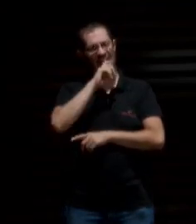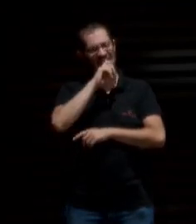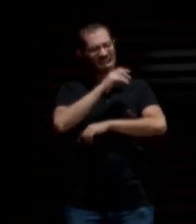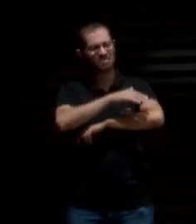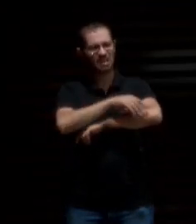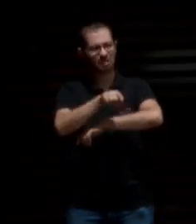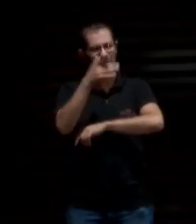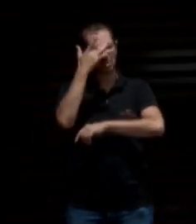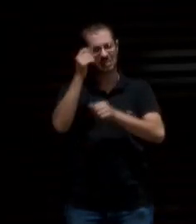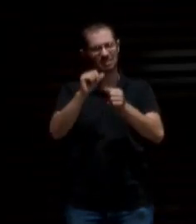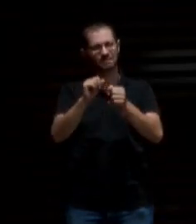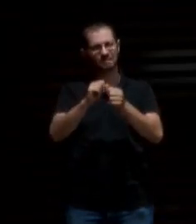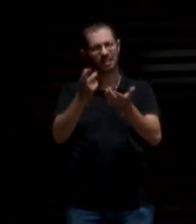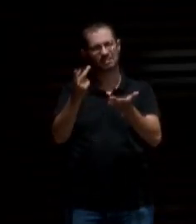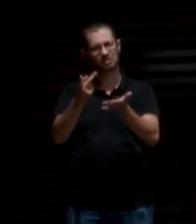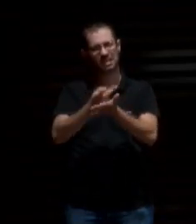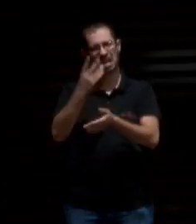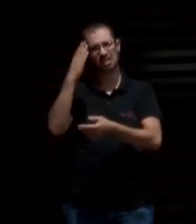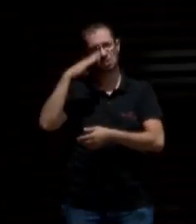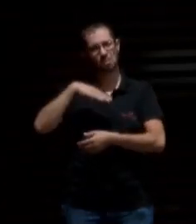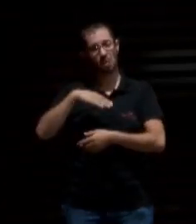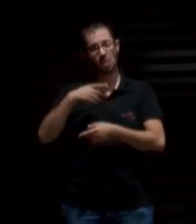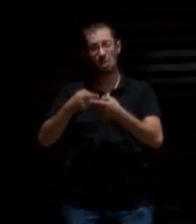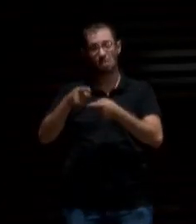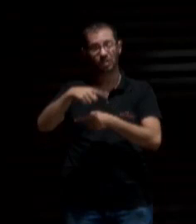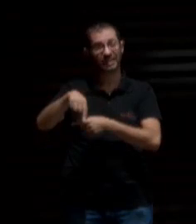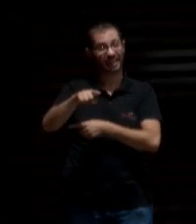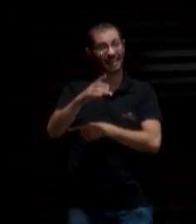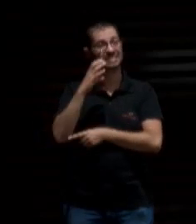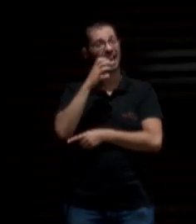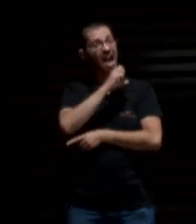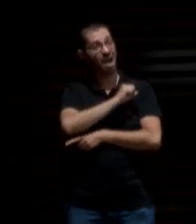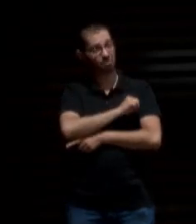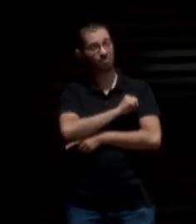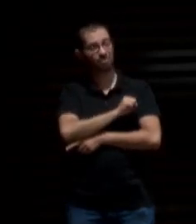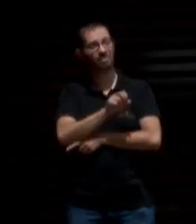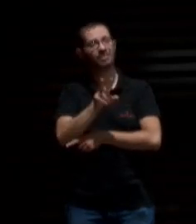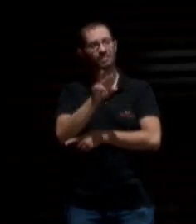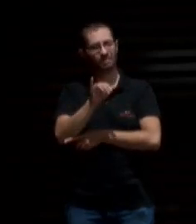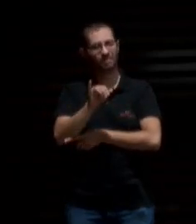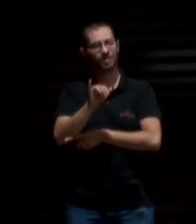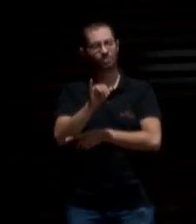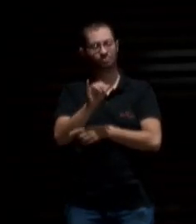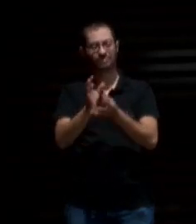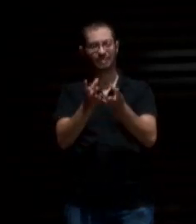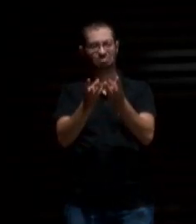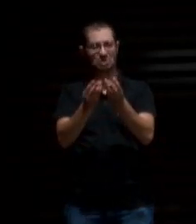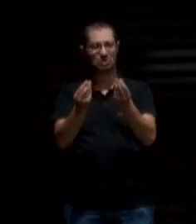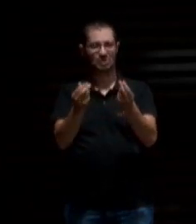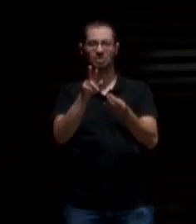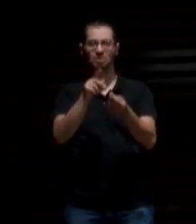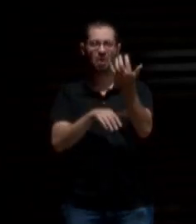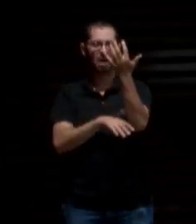praticam a iniquidade, pois eles dentro em breve definharão como a relva e